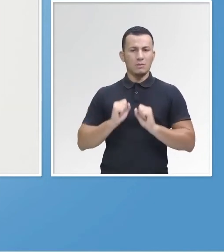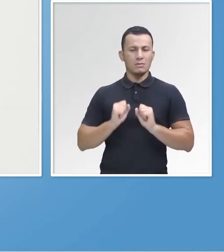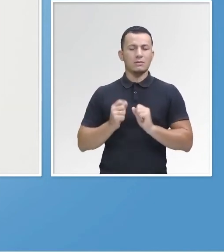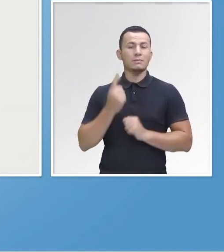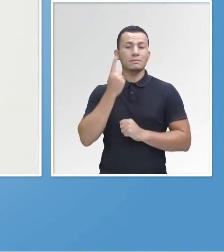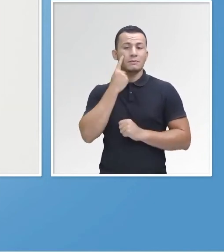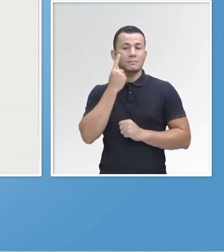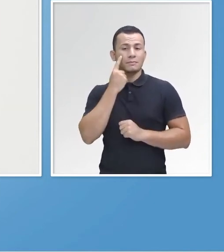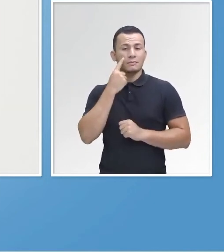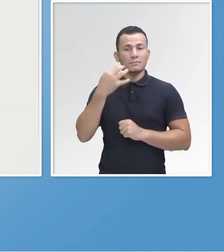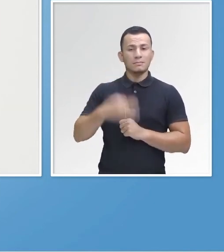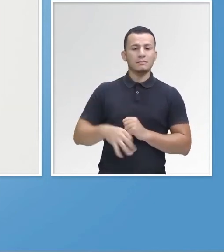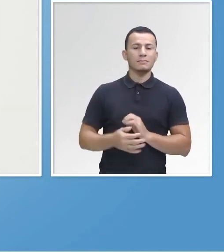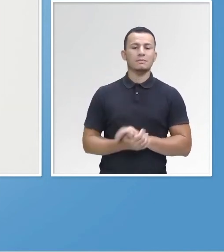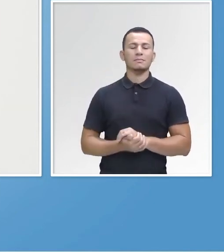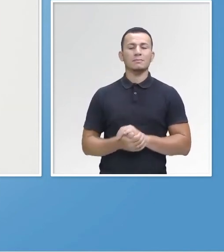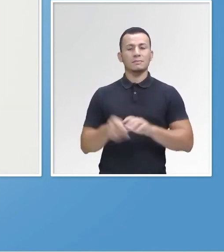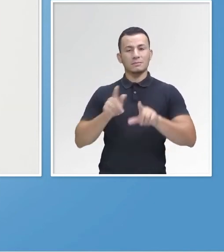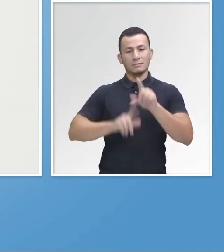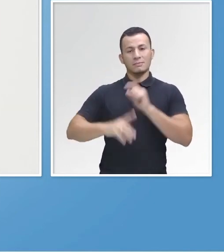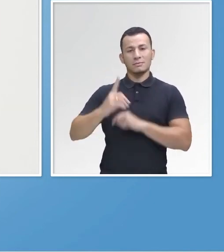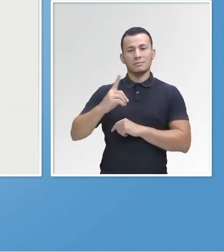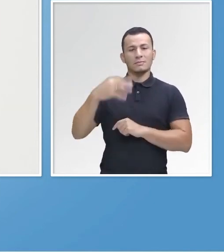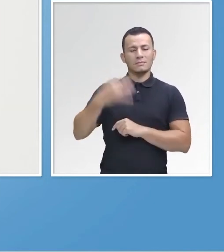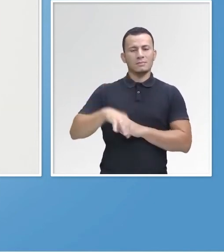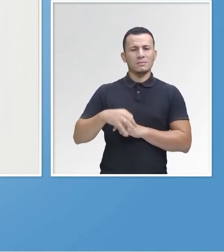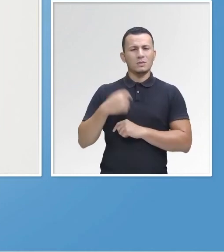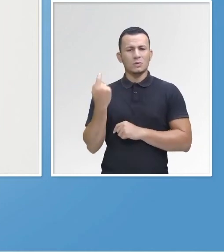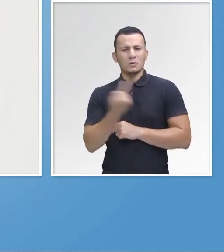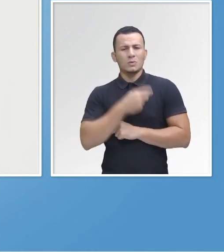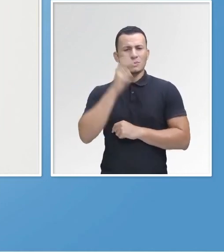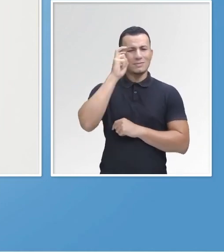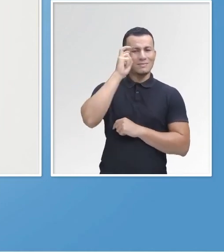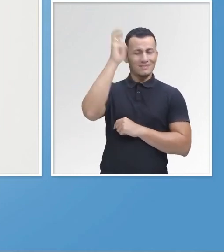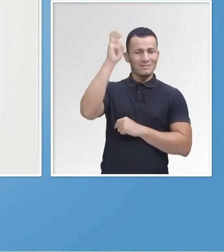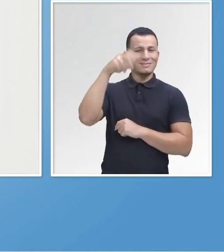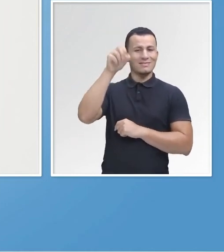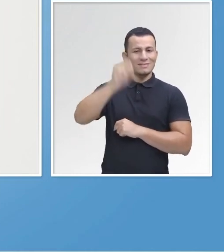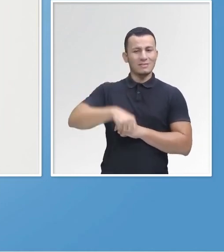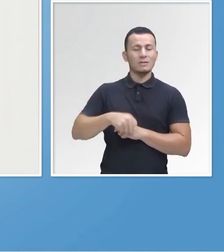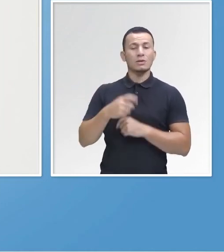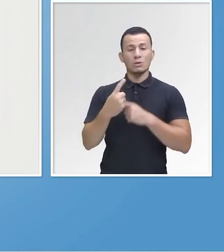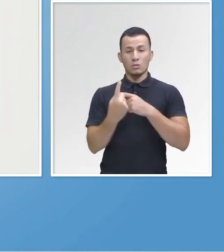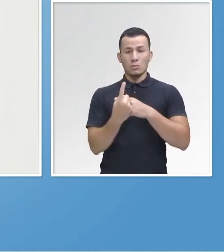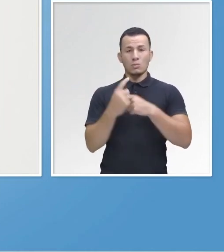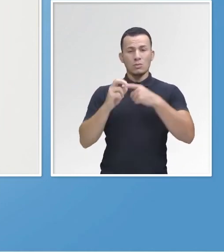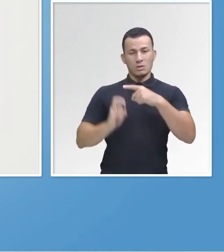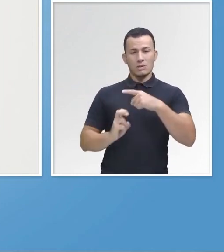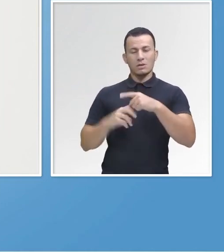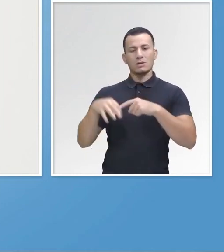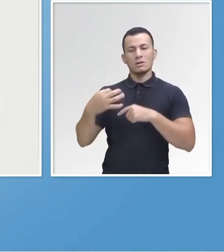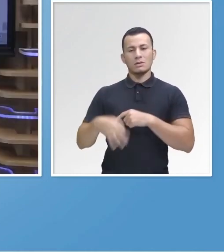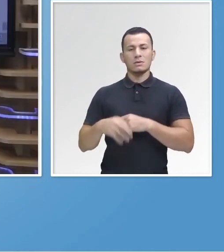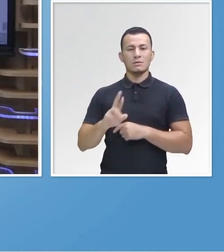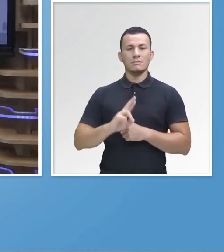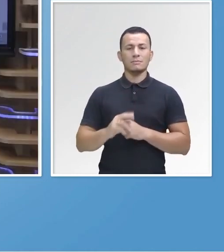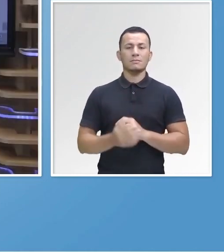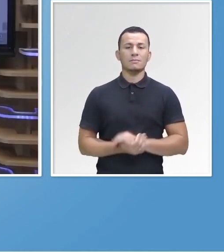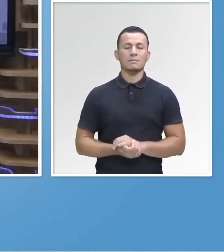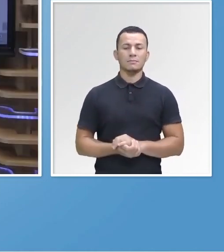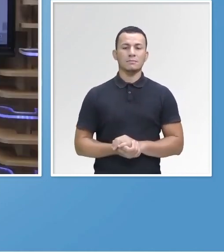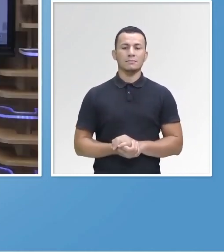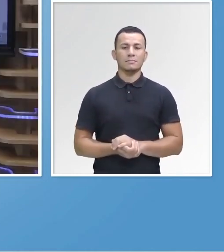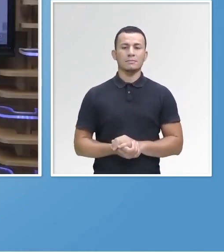resposta muito bem somos todos os Cabeçudos inteligentes um quinto corretíssimo